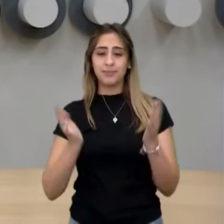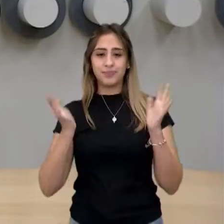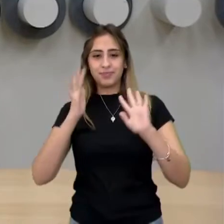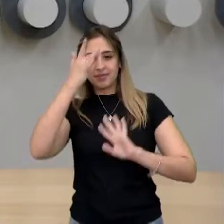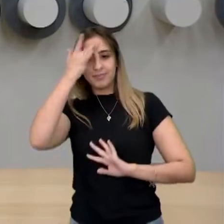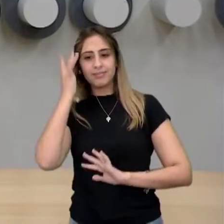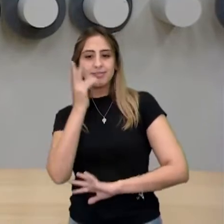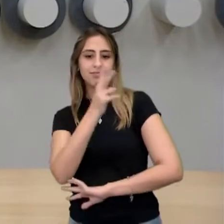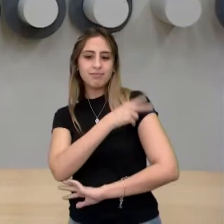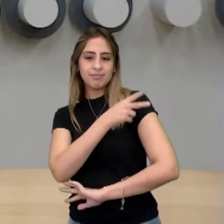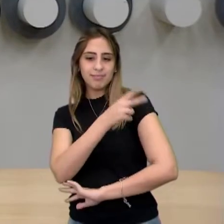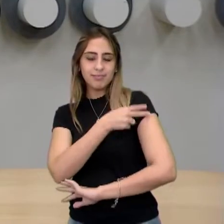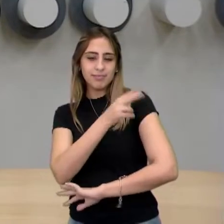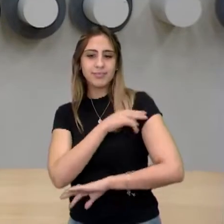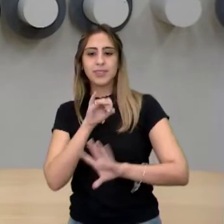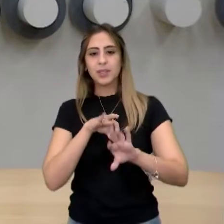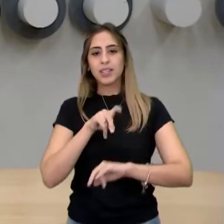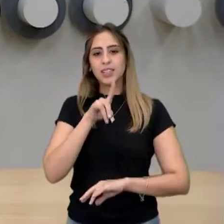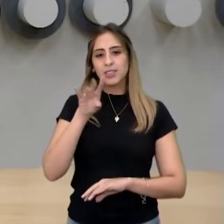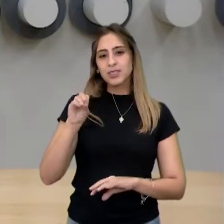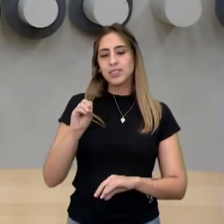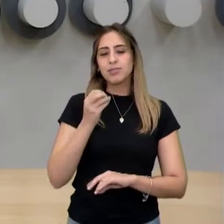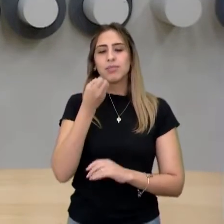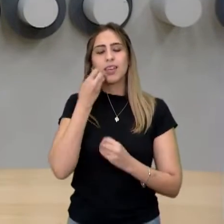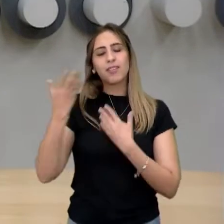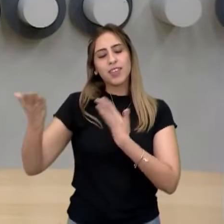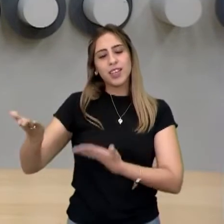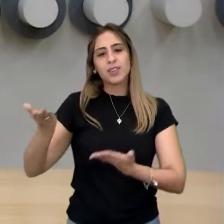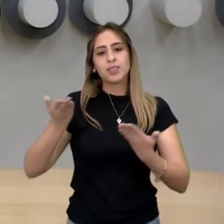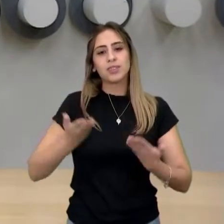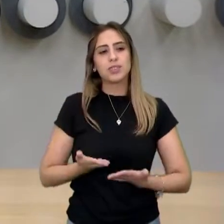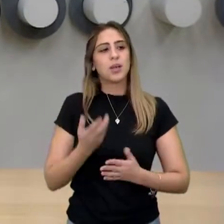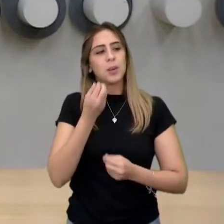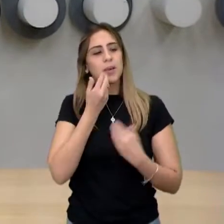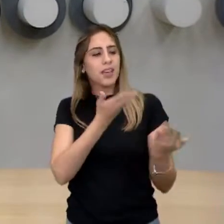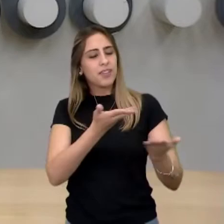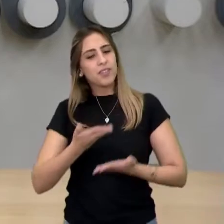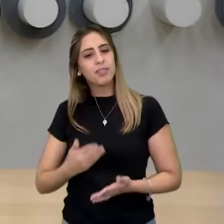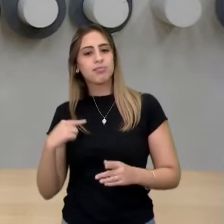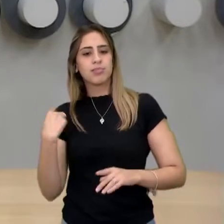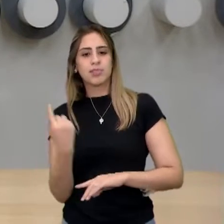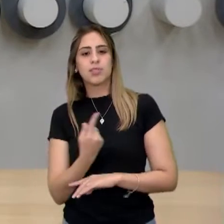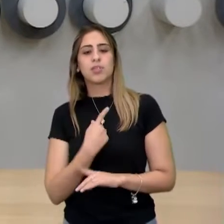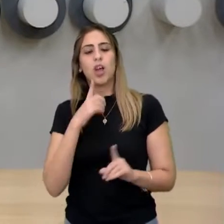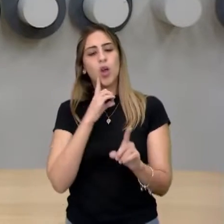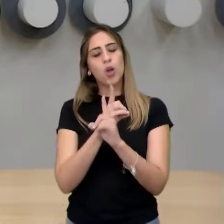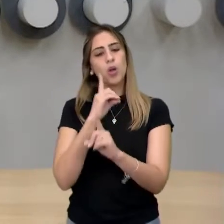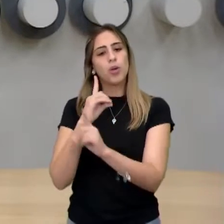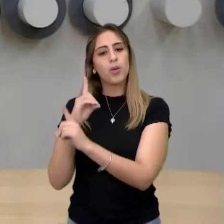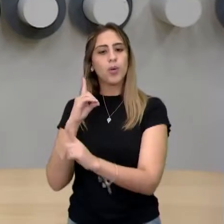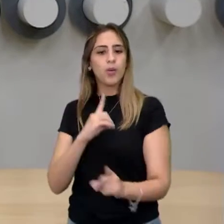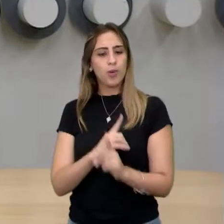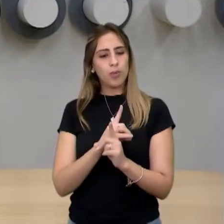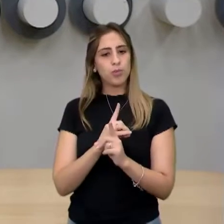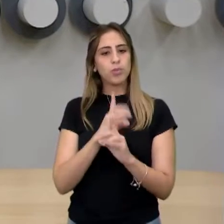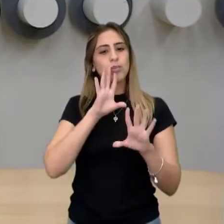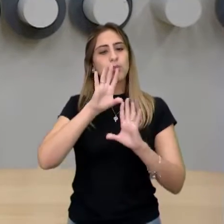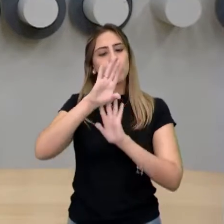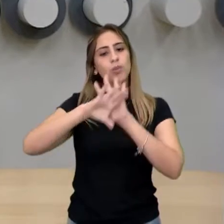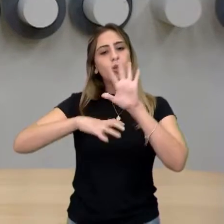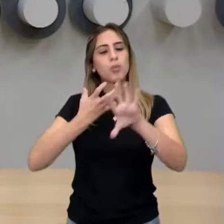Pessoal da segunda série do ensino médio, sejam bem-vindas, bem-vindos ao nosso encontro do